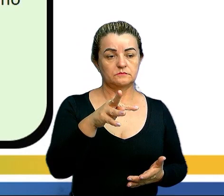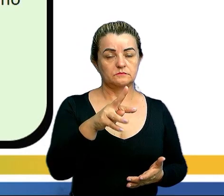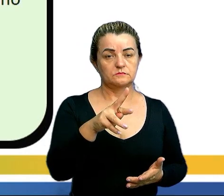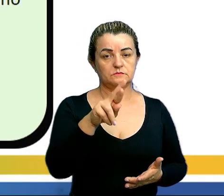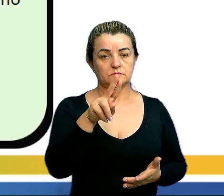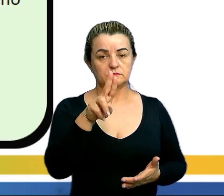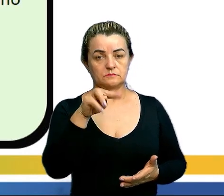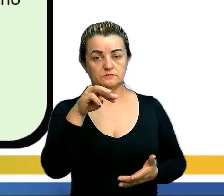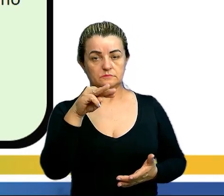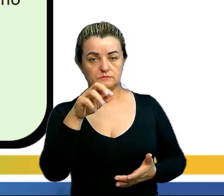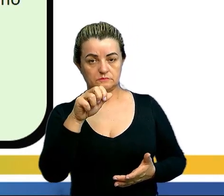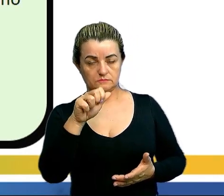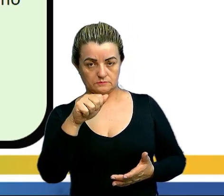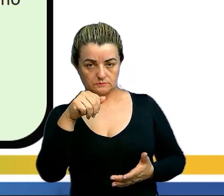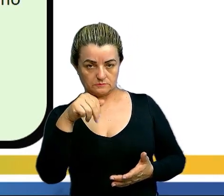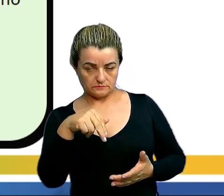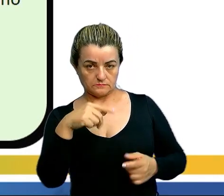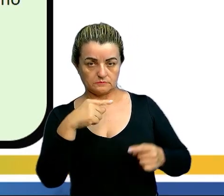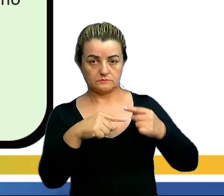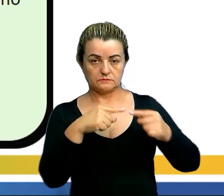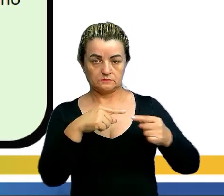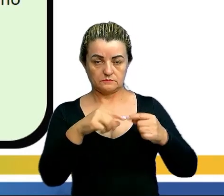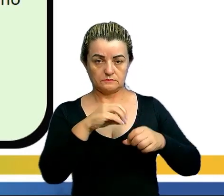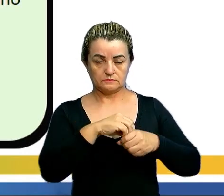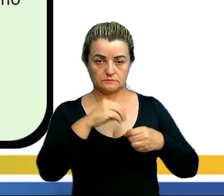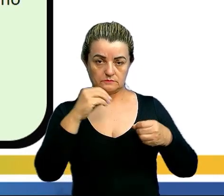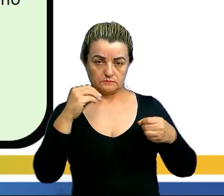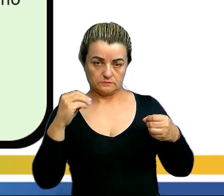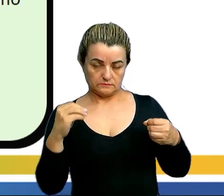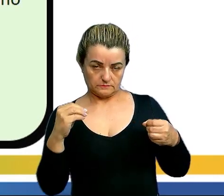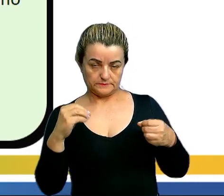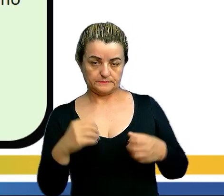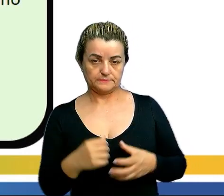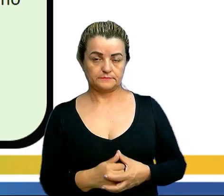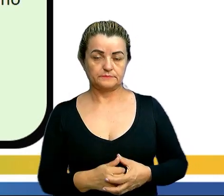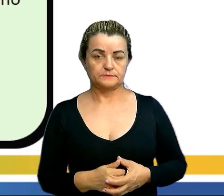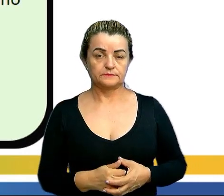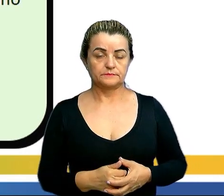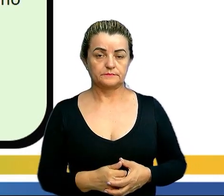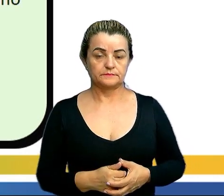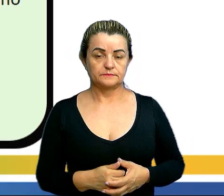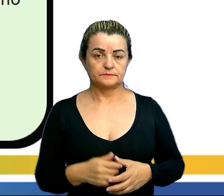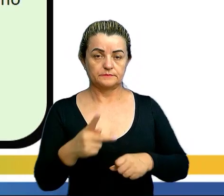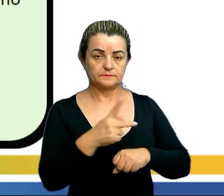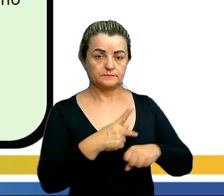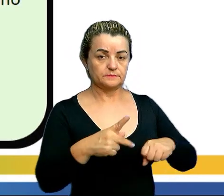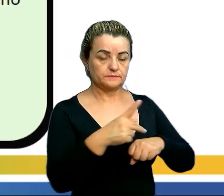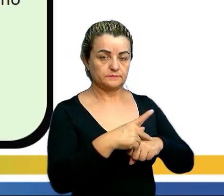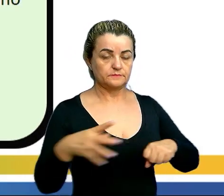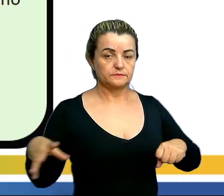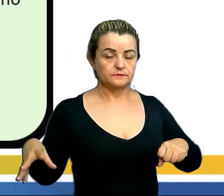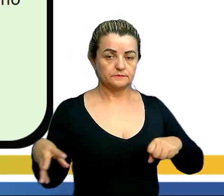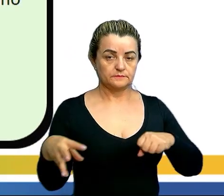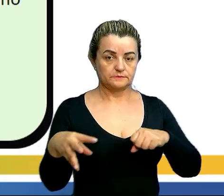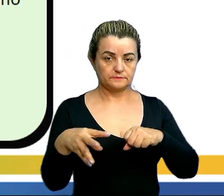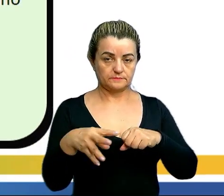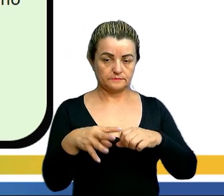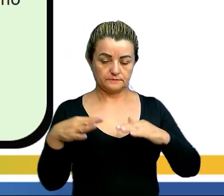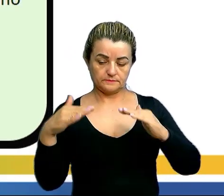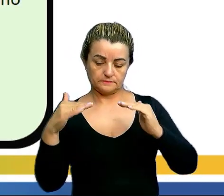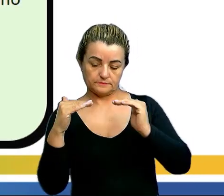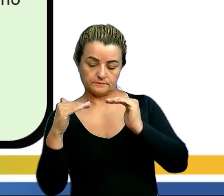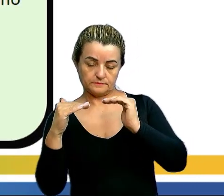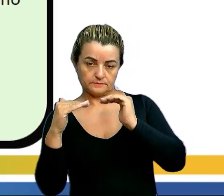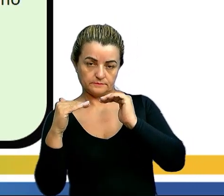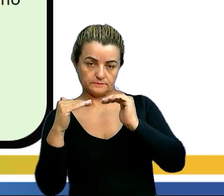onde durante o governo do presidente Truman, o presidente dos Estados Unidos, né, os países do bloco capitalista estariam